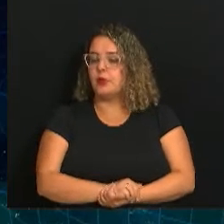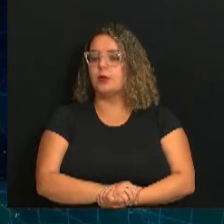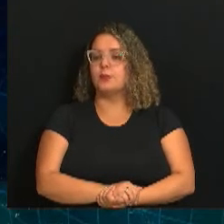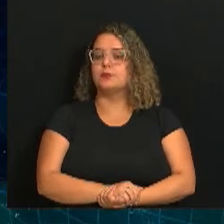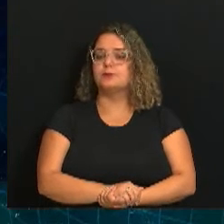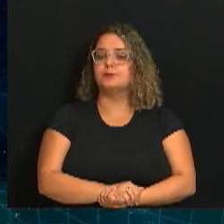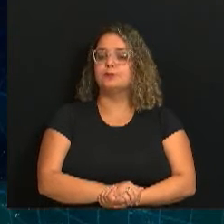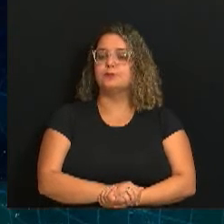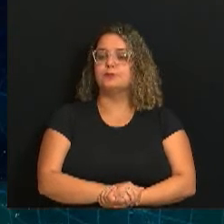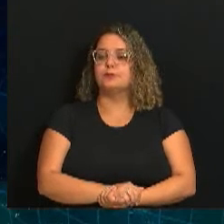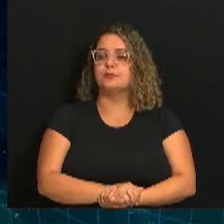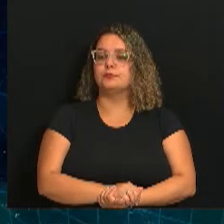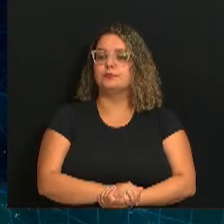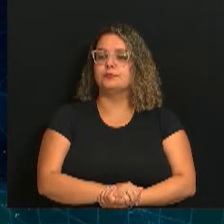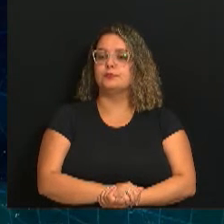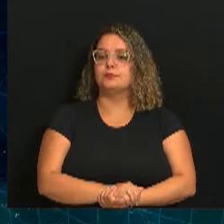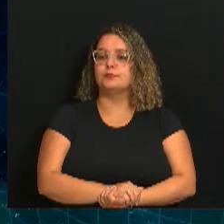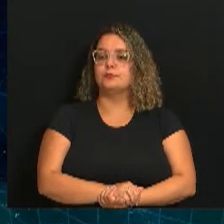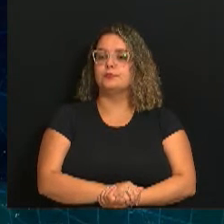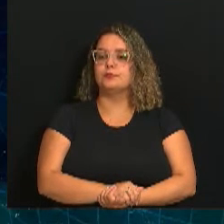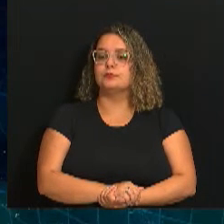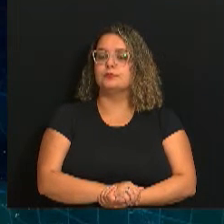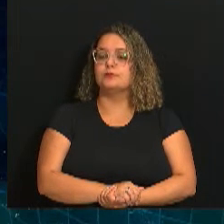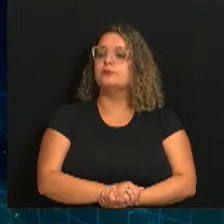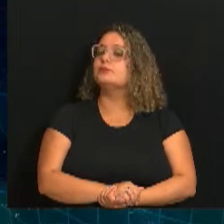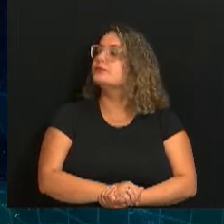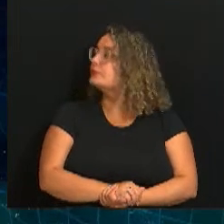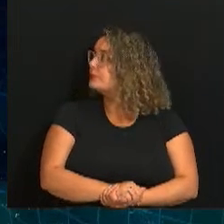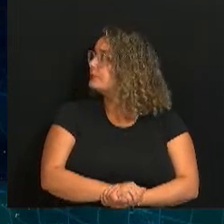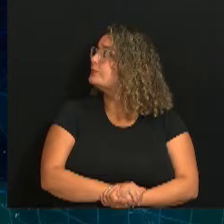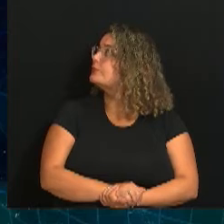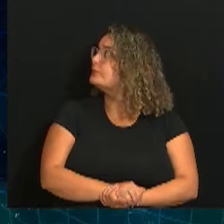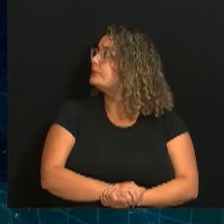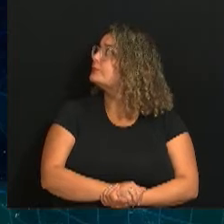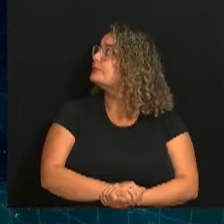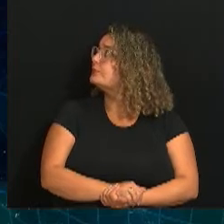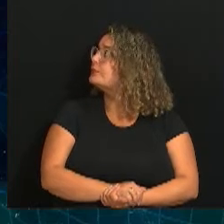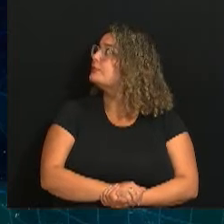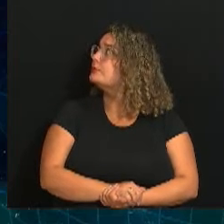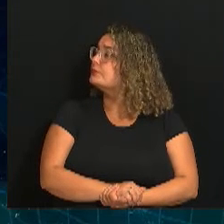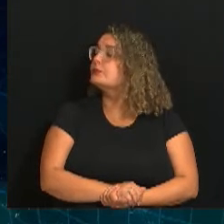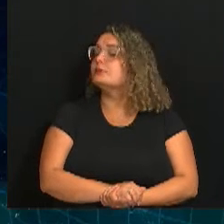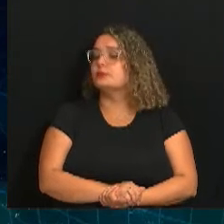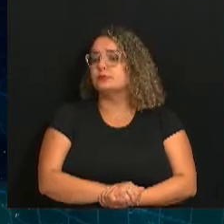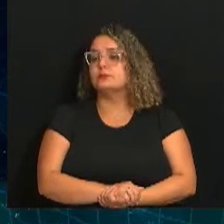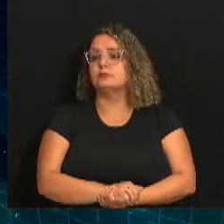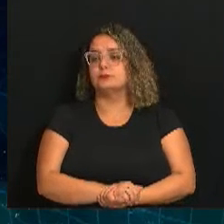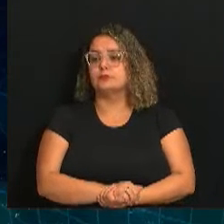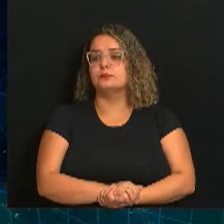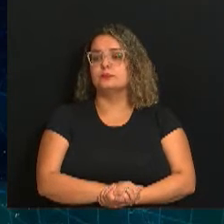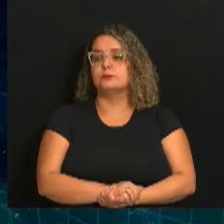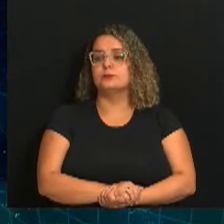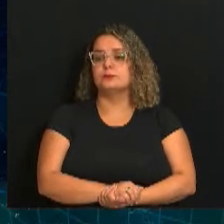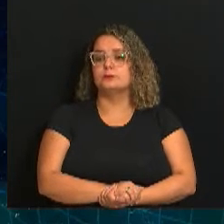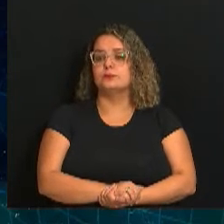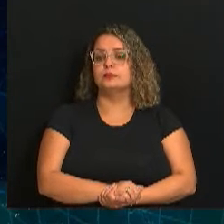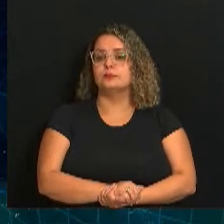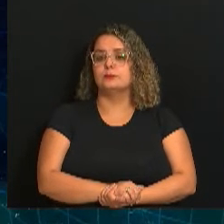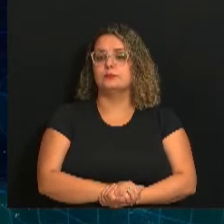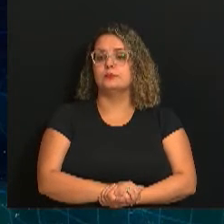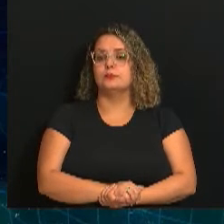Não é o caso, então, são represados... Dos 2 primeiros meses. Dos 2 primeiros, ok. Sim. Indaiatuba soma